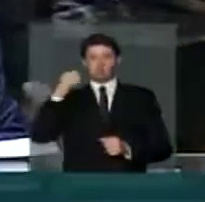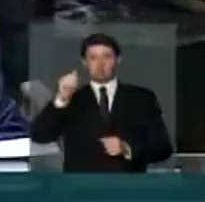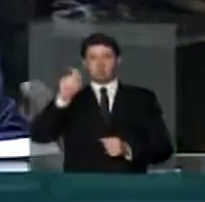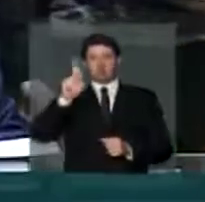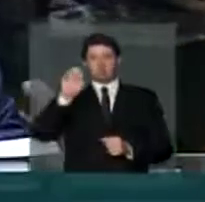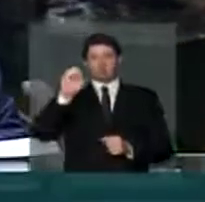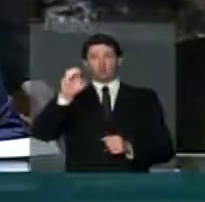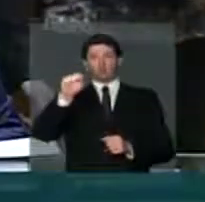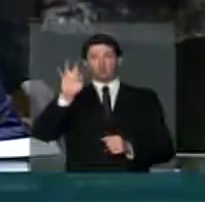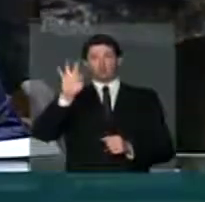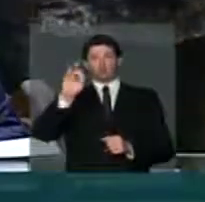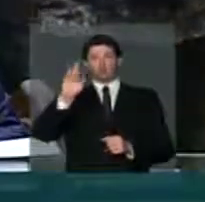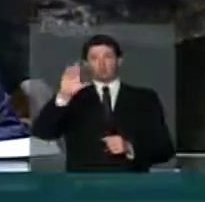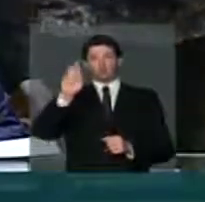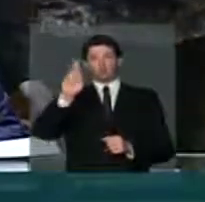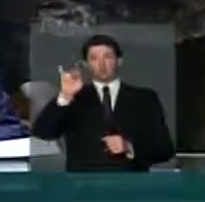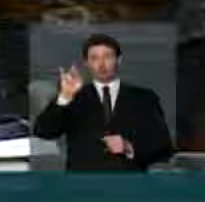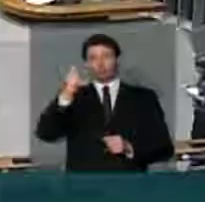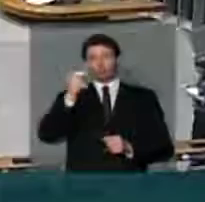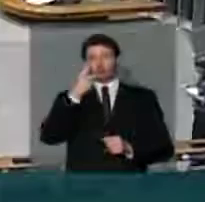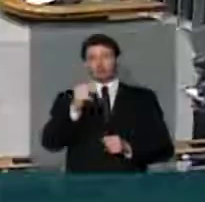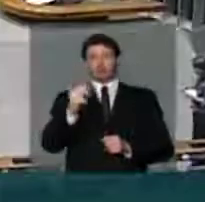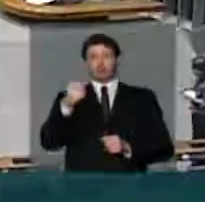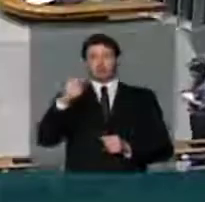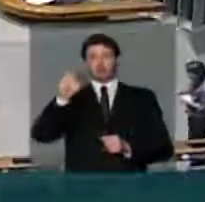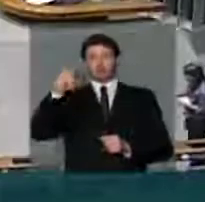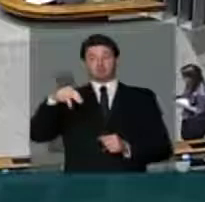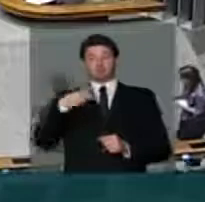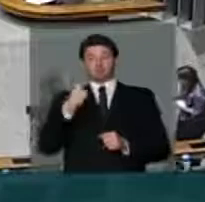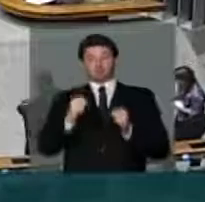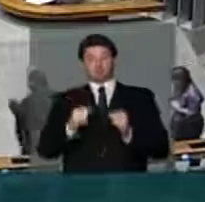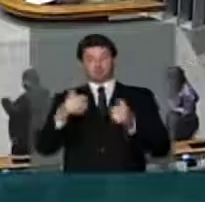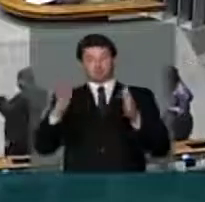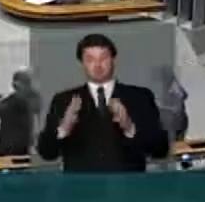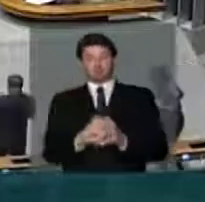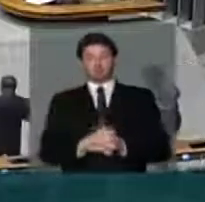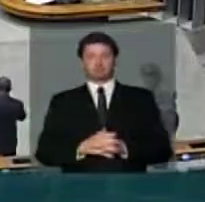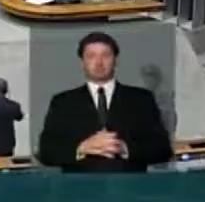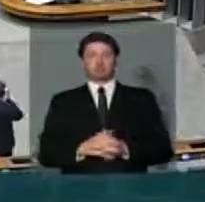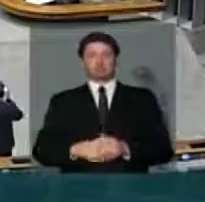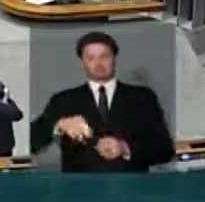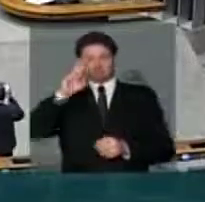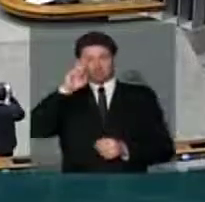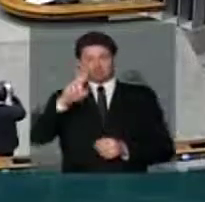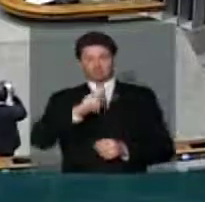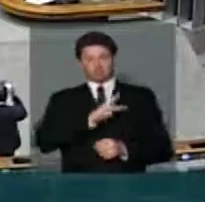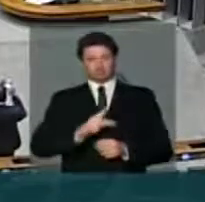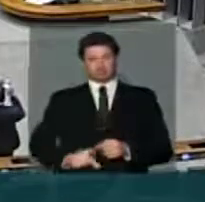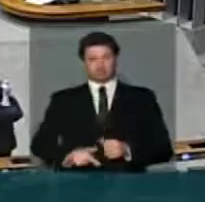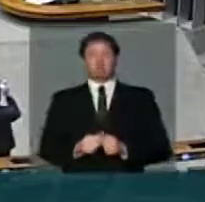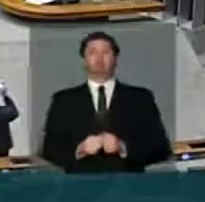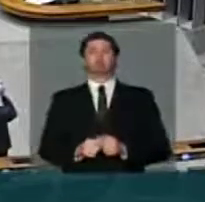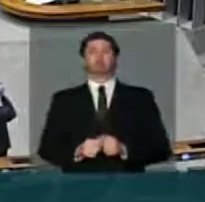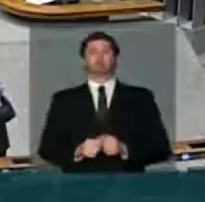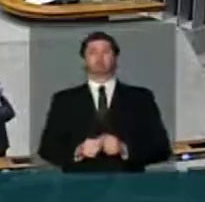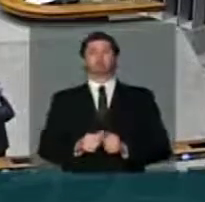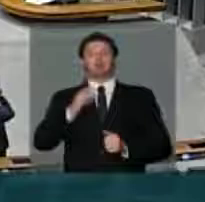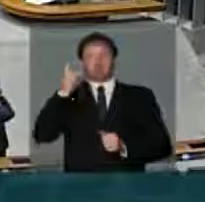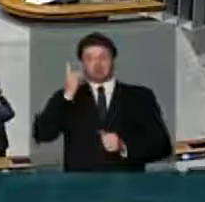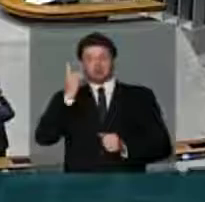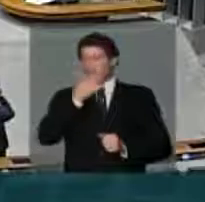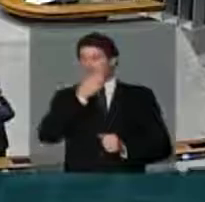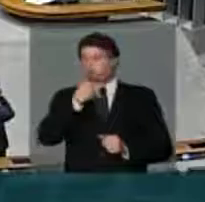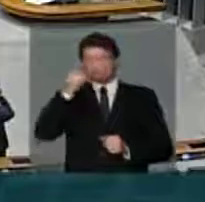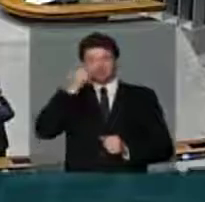Augusto Coutinho, que tem 25 minutos para o pronunciamento de Vossa Excelência. Senhor presidente, senhores e